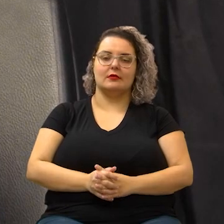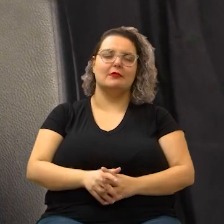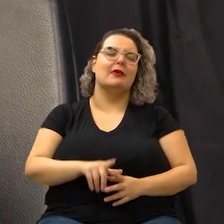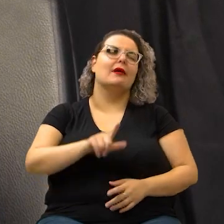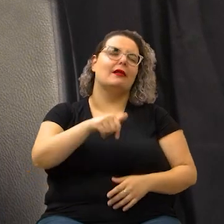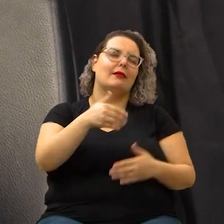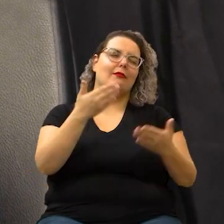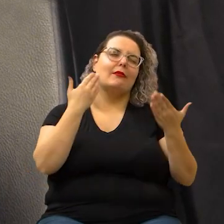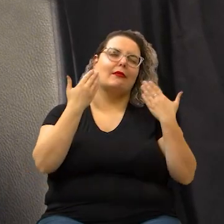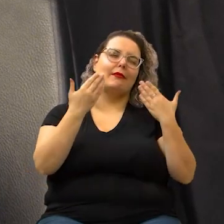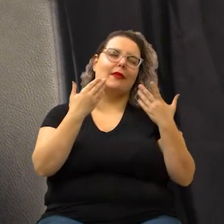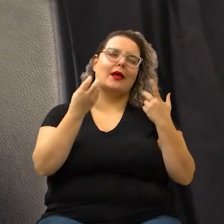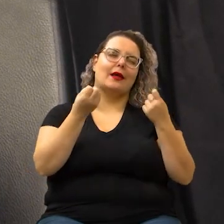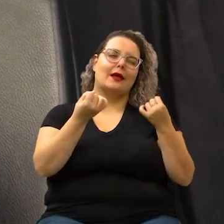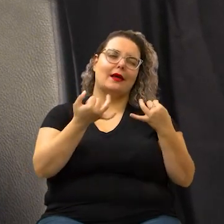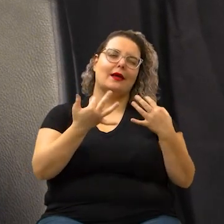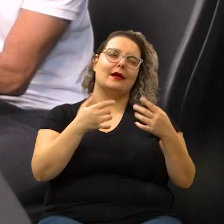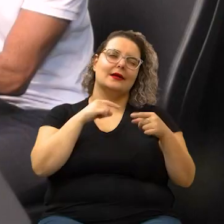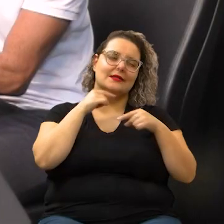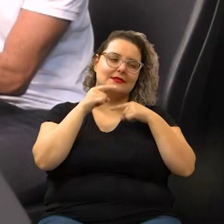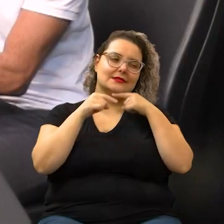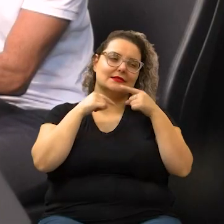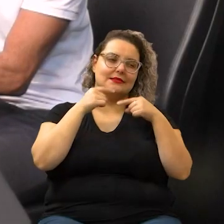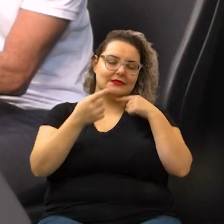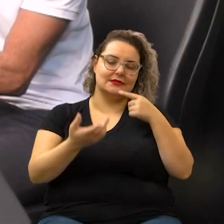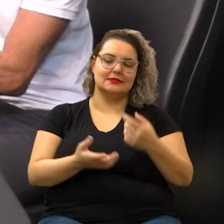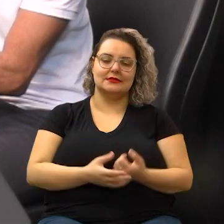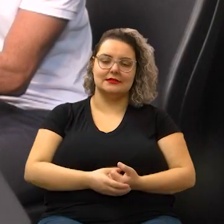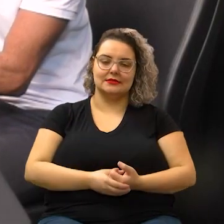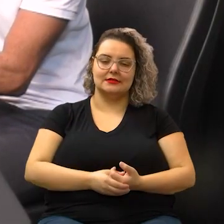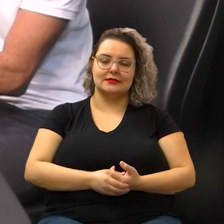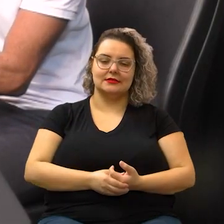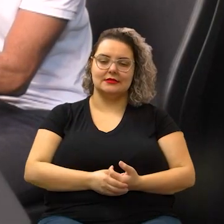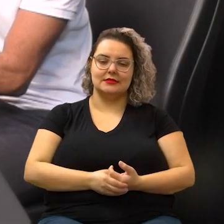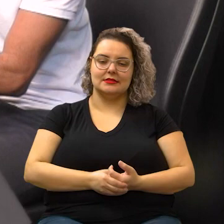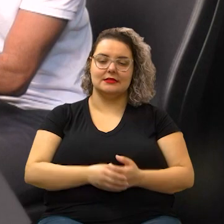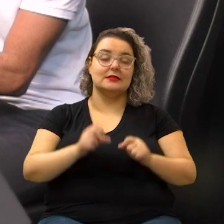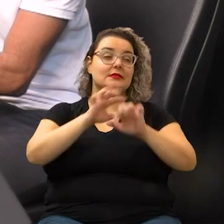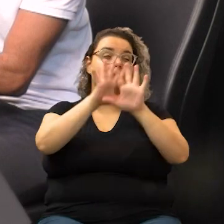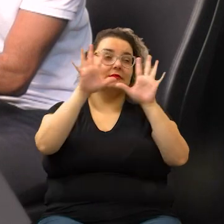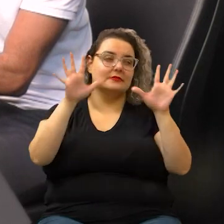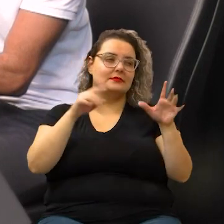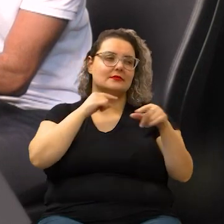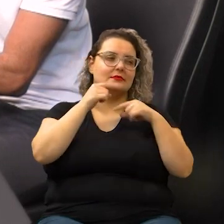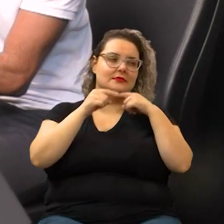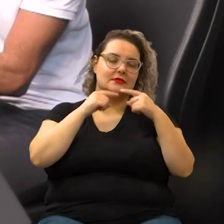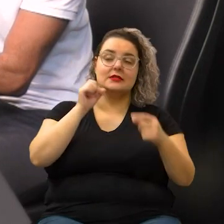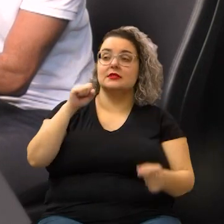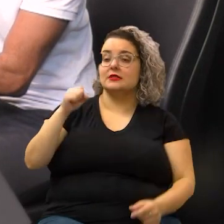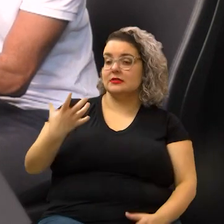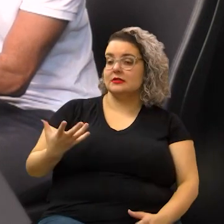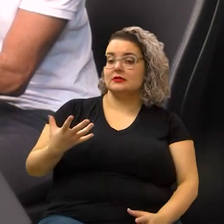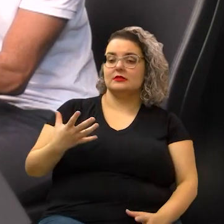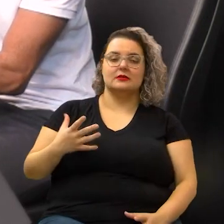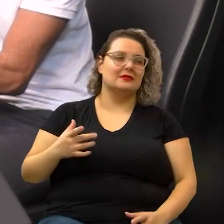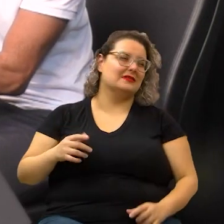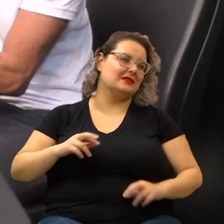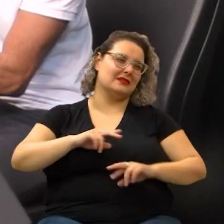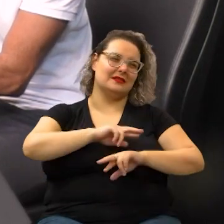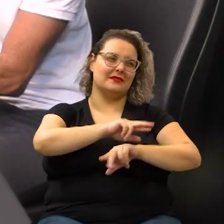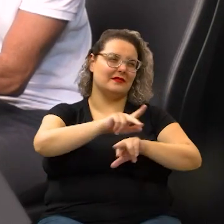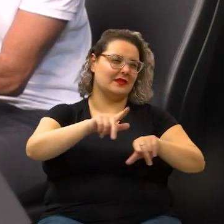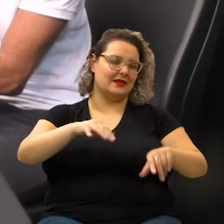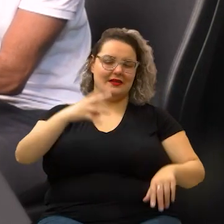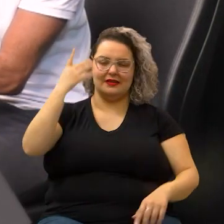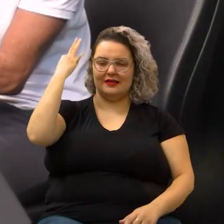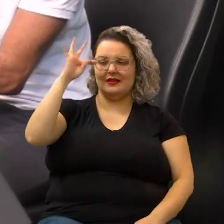conta para psicóloga, né? Porque ela que vai tirar essa, como se diz, essa dúvida, né? Porque tem